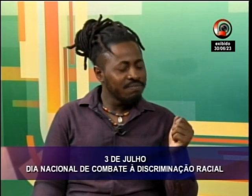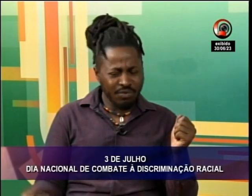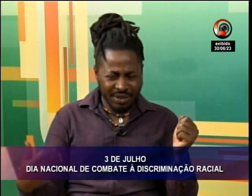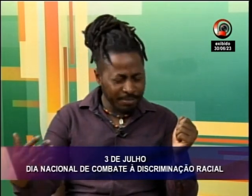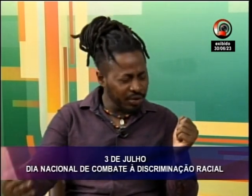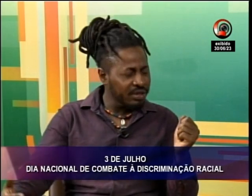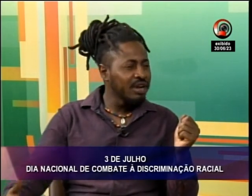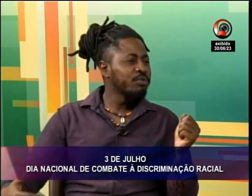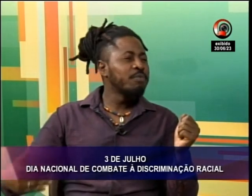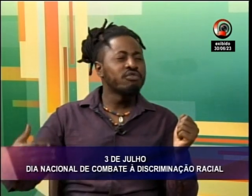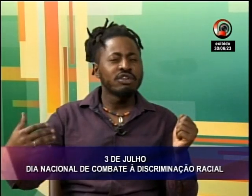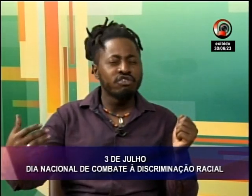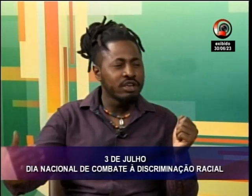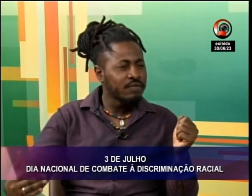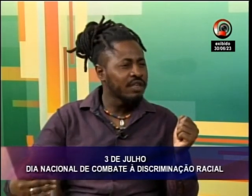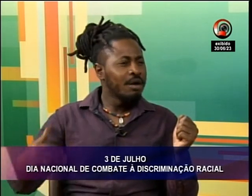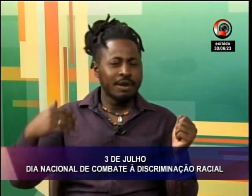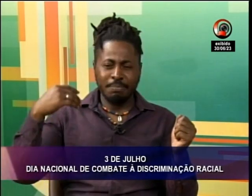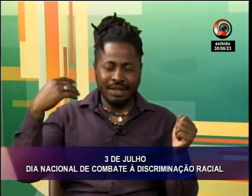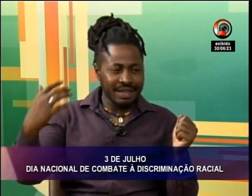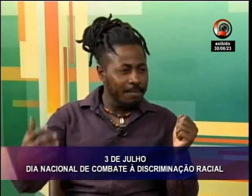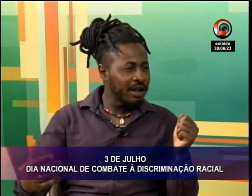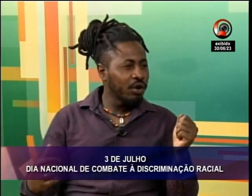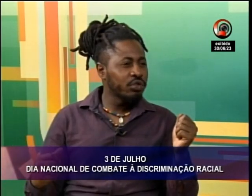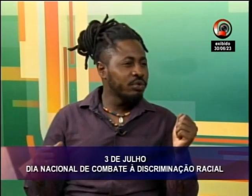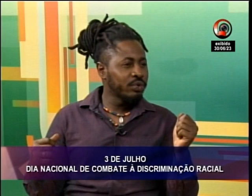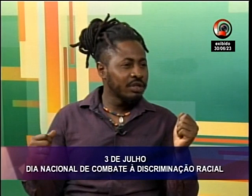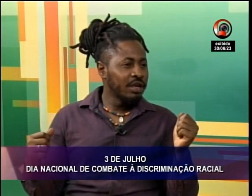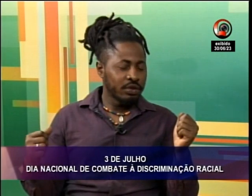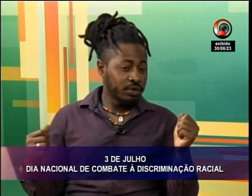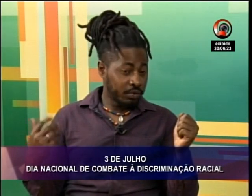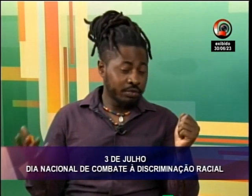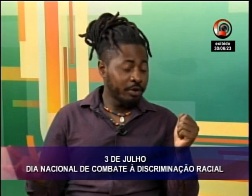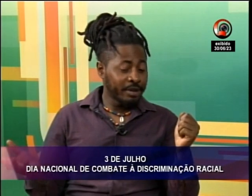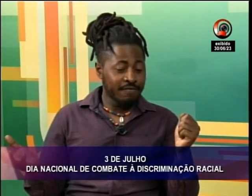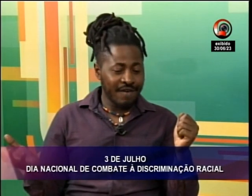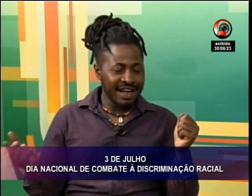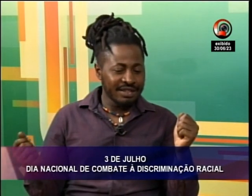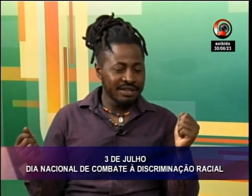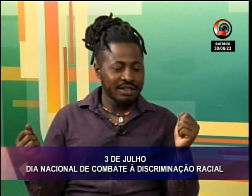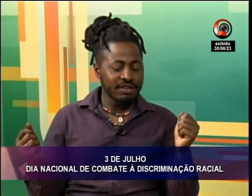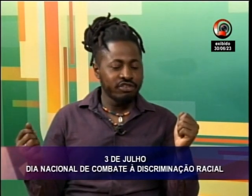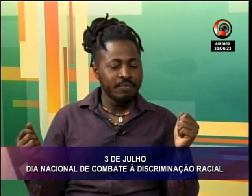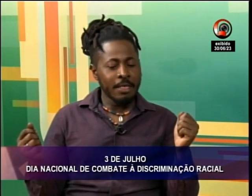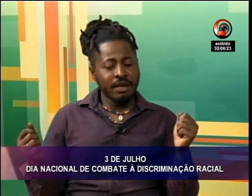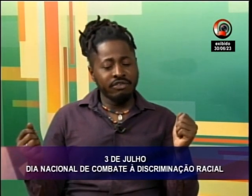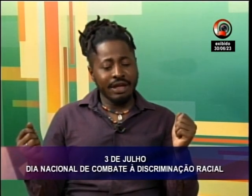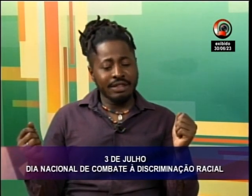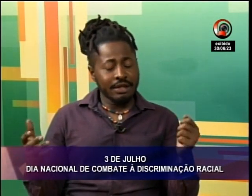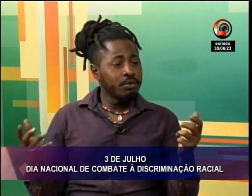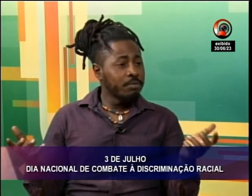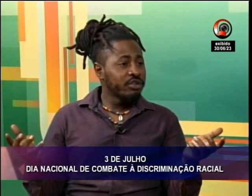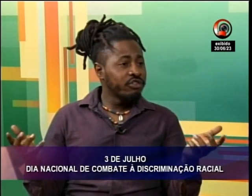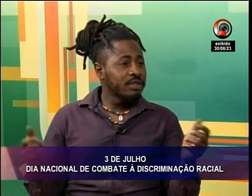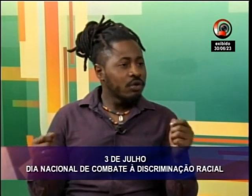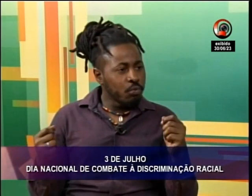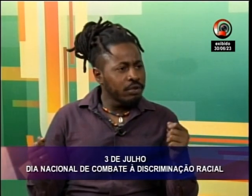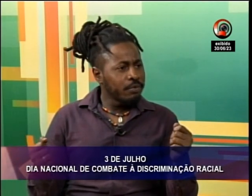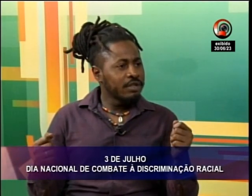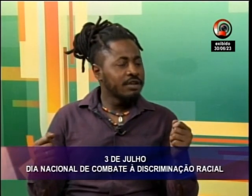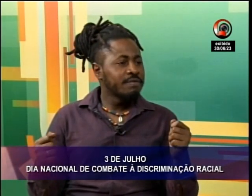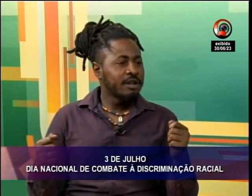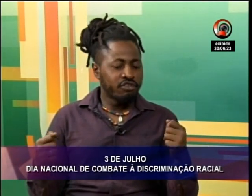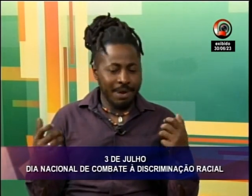para usar menos termos pejorativos, para pensar melhor sobre suas próprias falhas nesse sentido. Já as datas comemorativas são